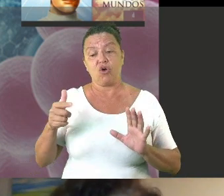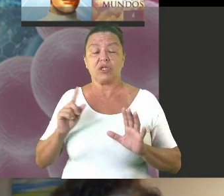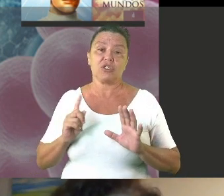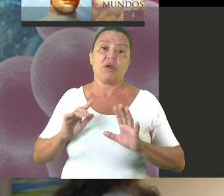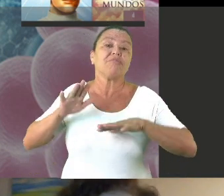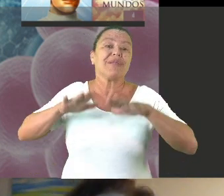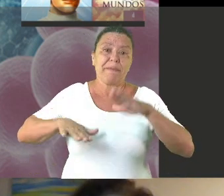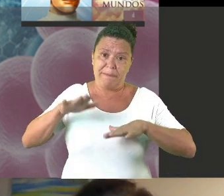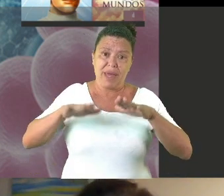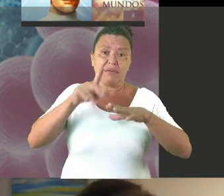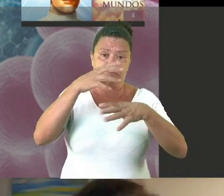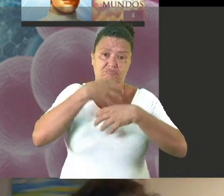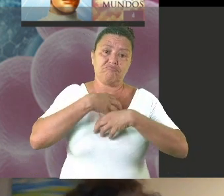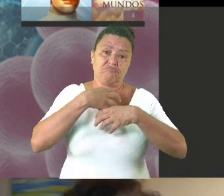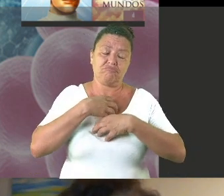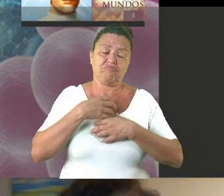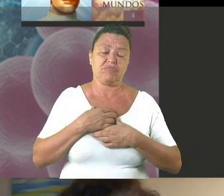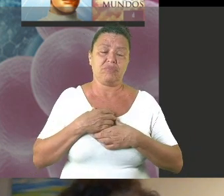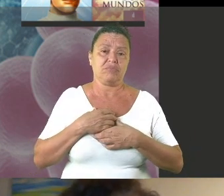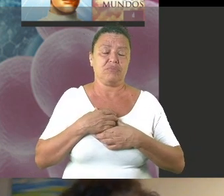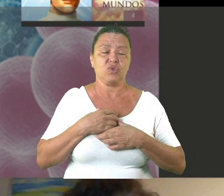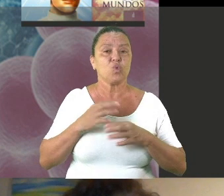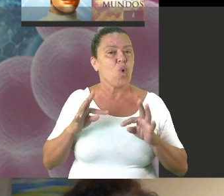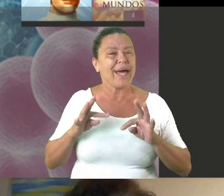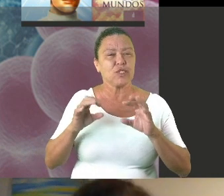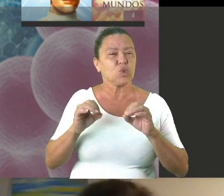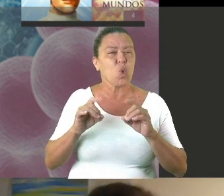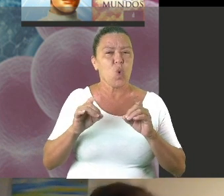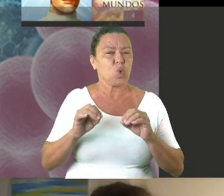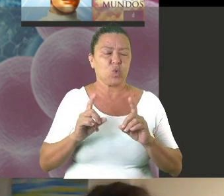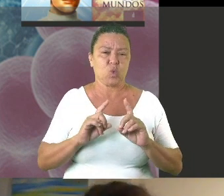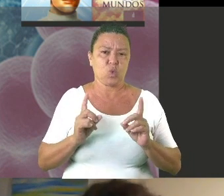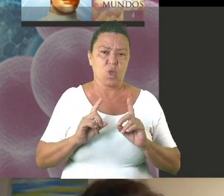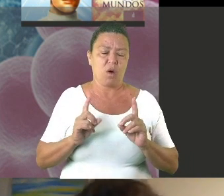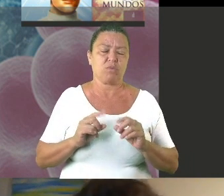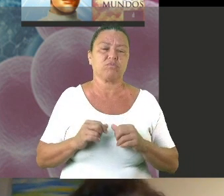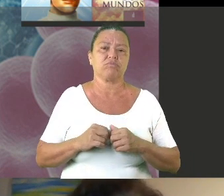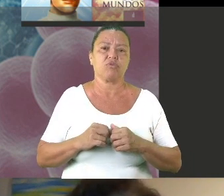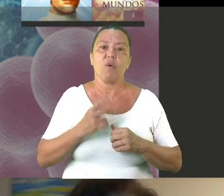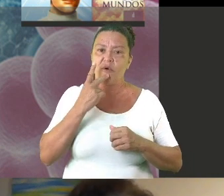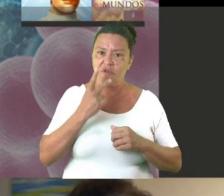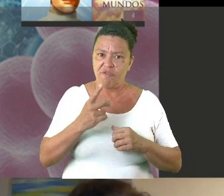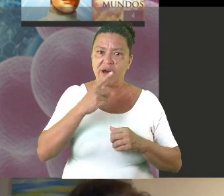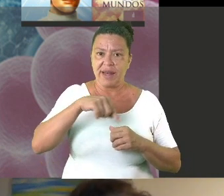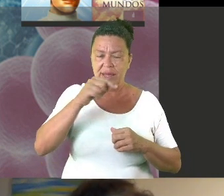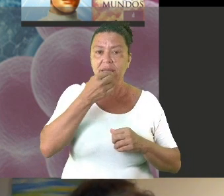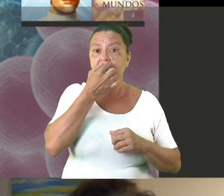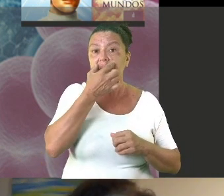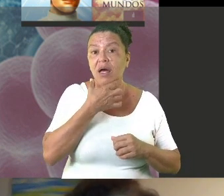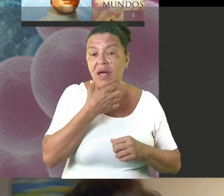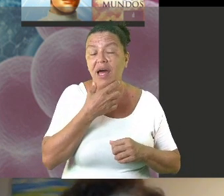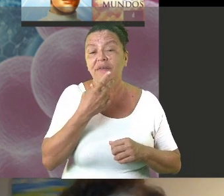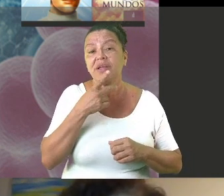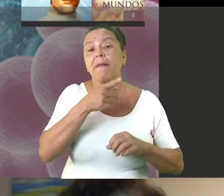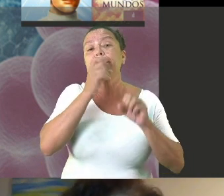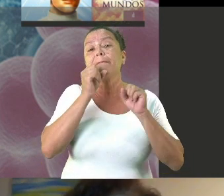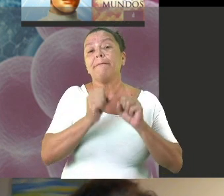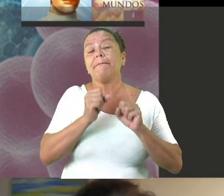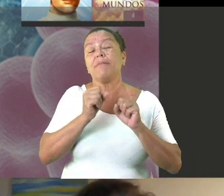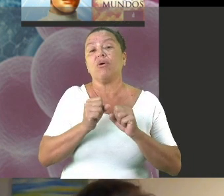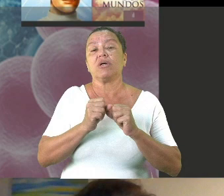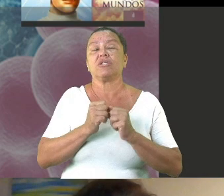mas nem todas elas, ou melhor, como diz aqui André Luiz, elas podem